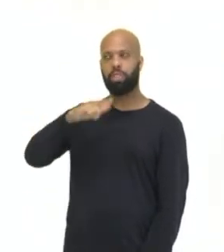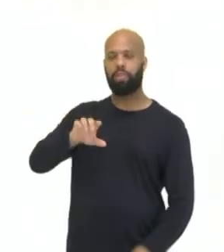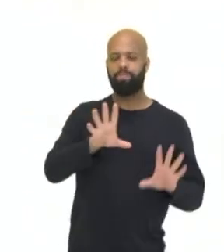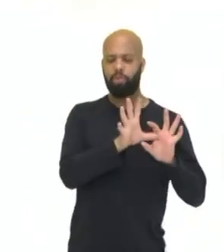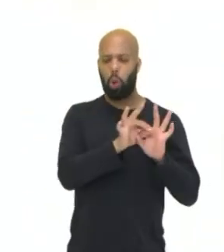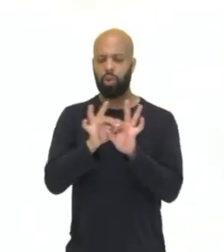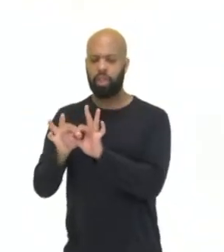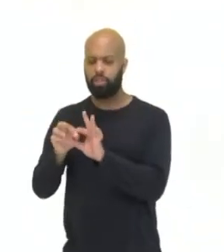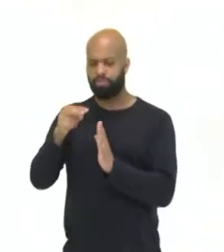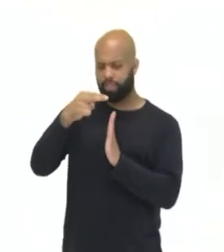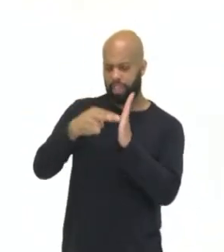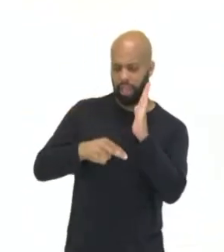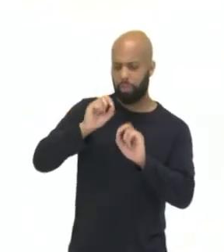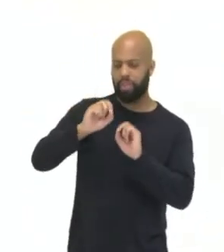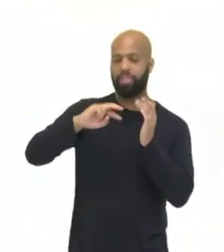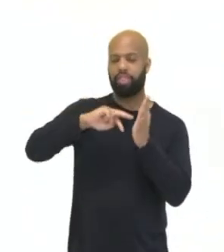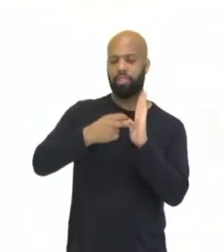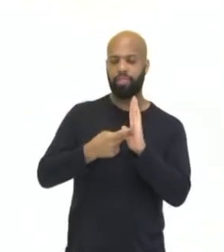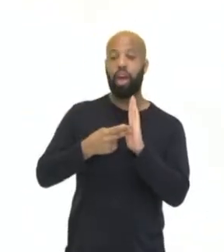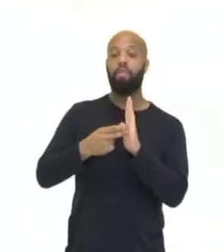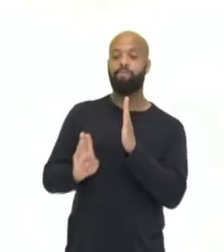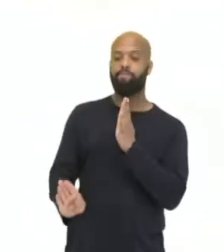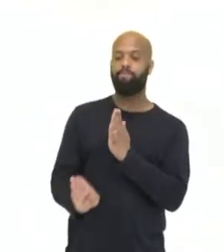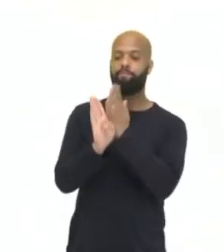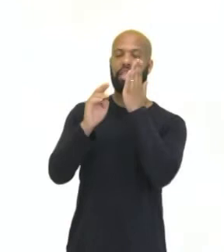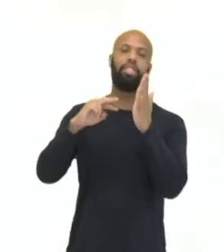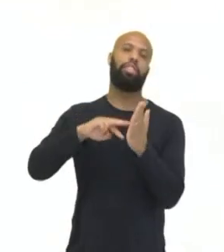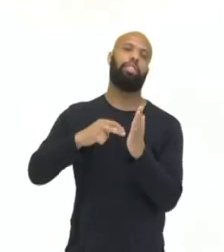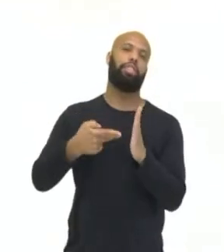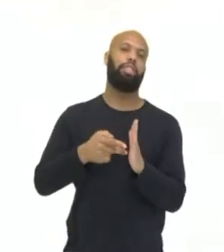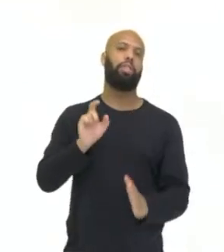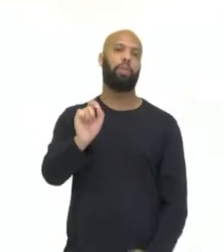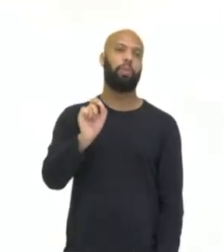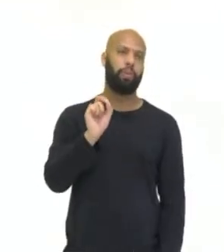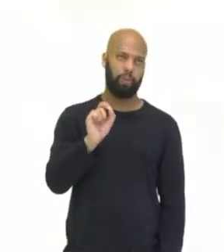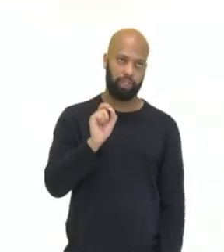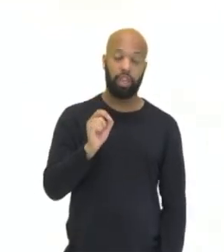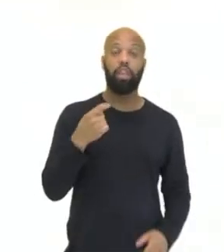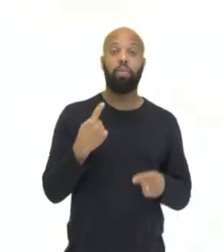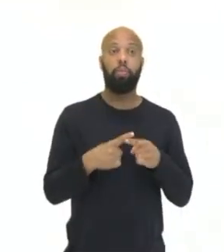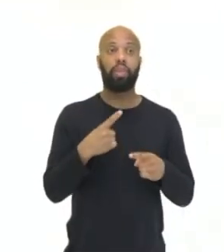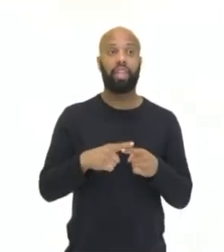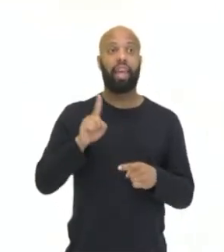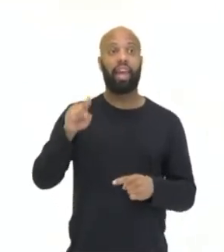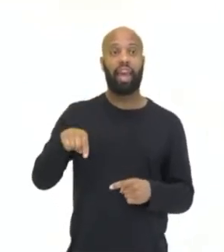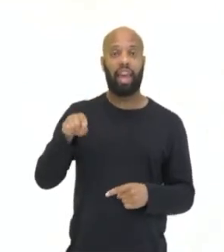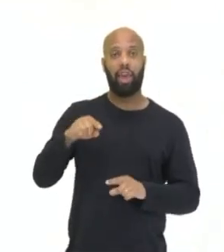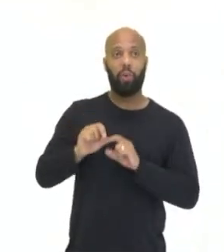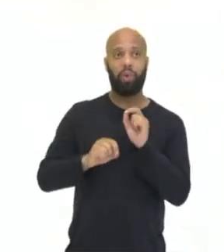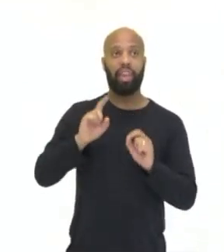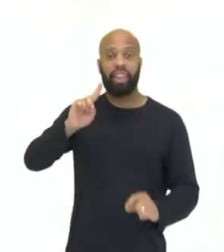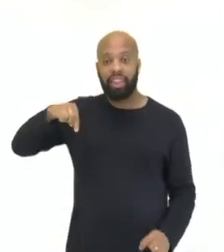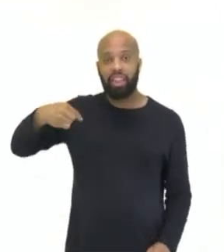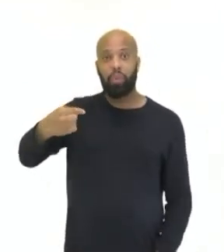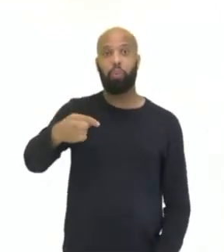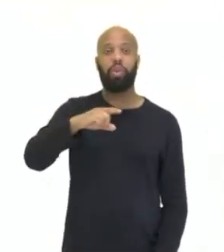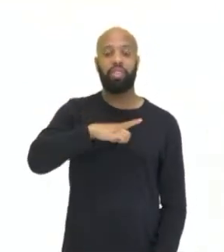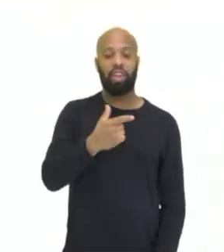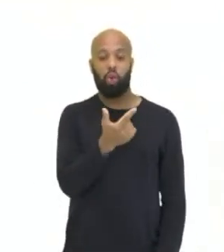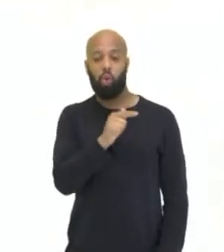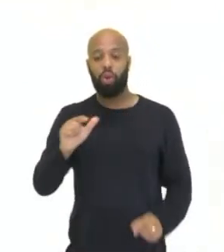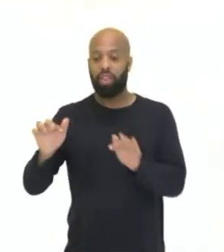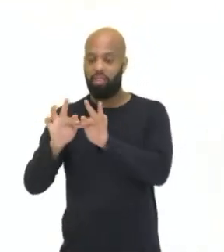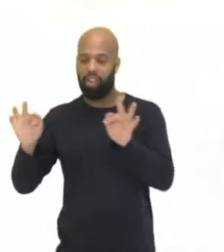identificar que é possível inferir, né, esse significado, porque a expressão é seguida de uma outra